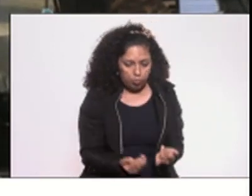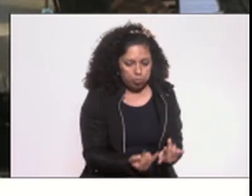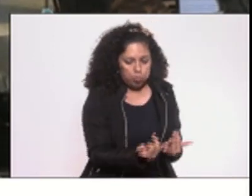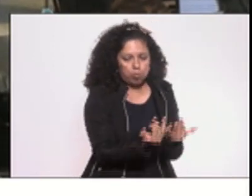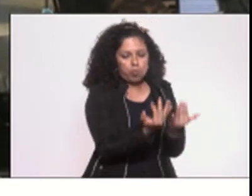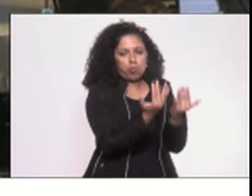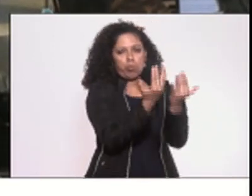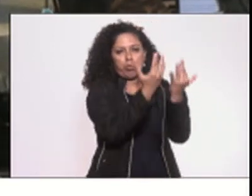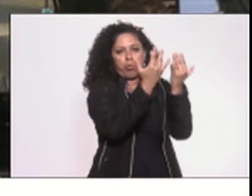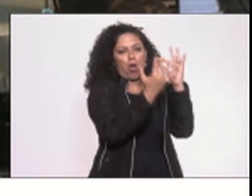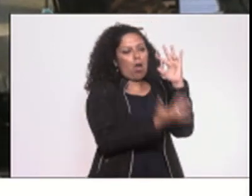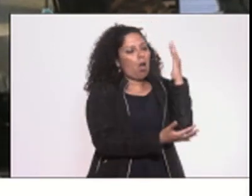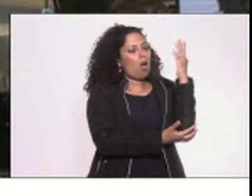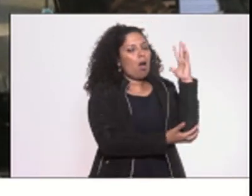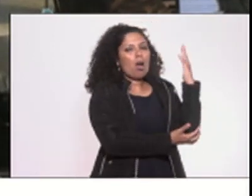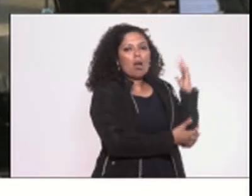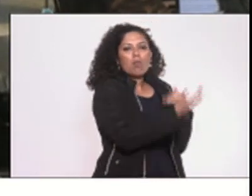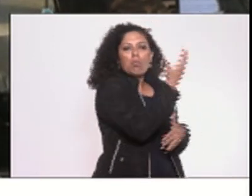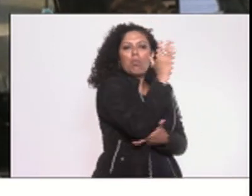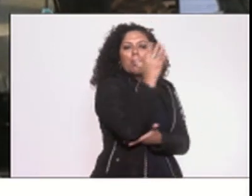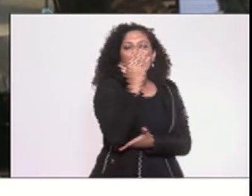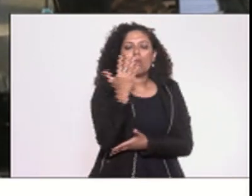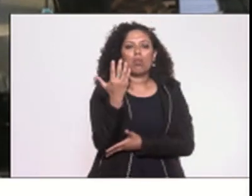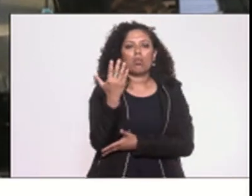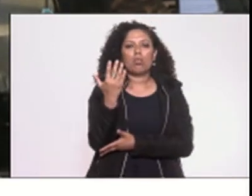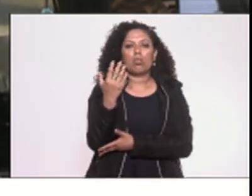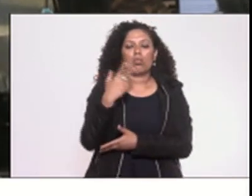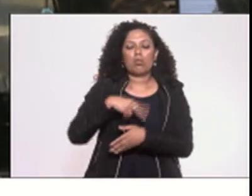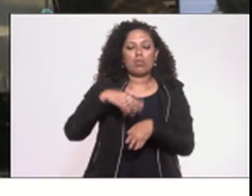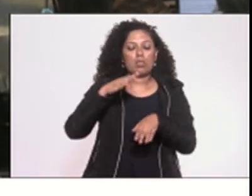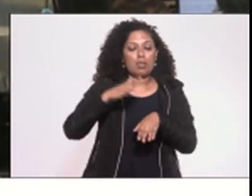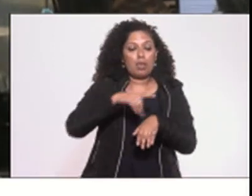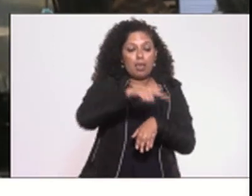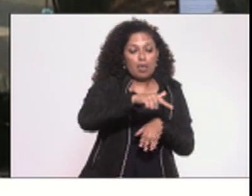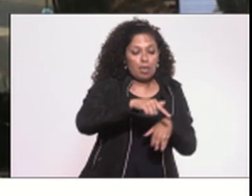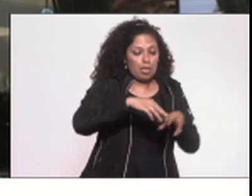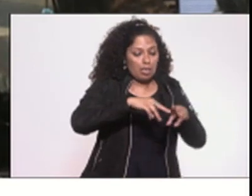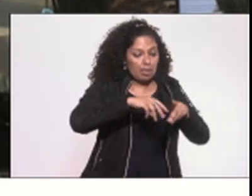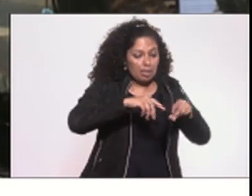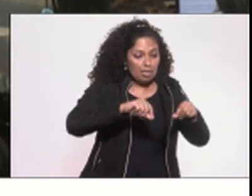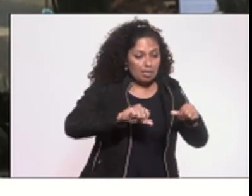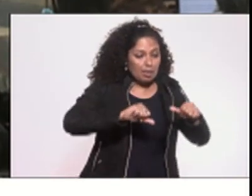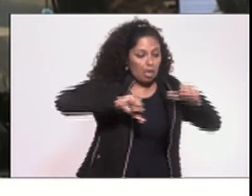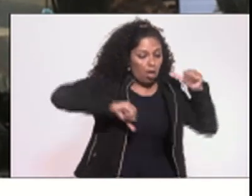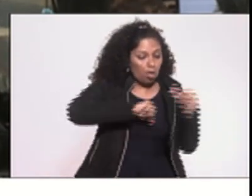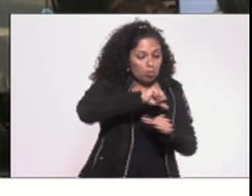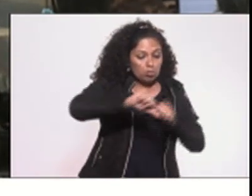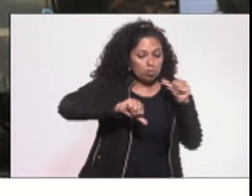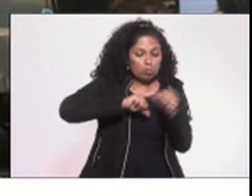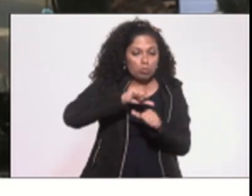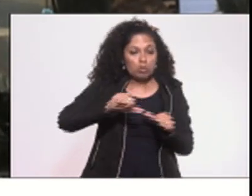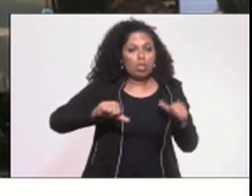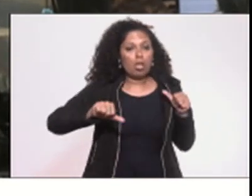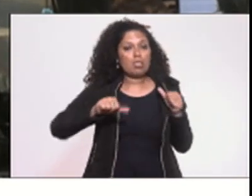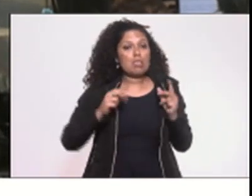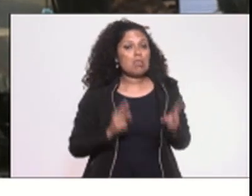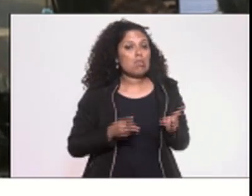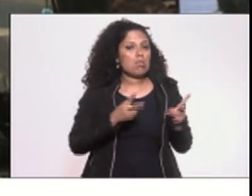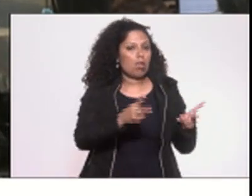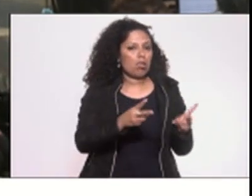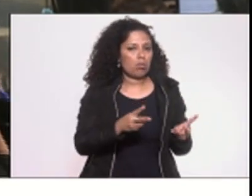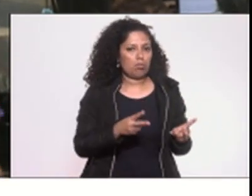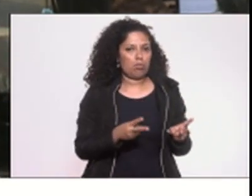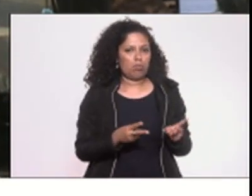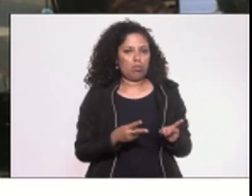plantas. Seu uso aumenta a capacidade do solo de se regenerar e fornecer os nutrientes necessários a